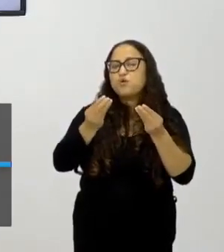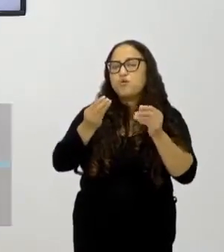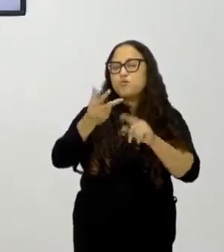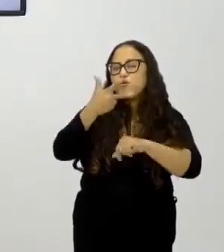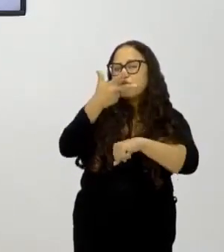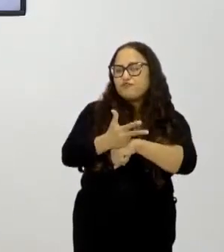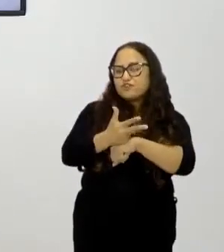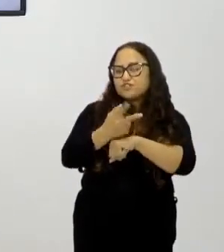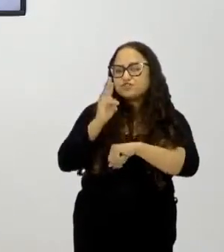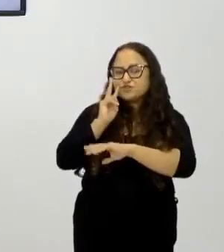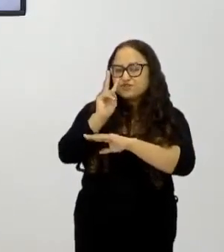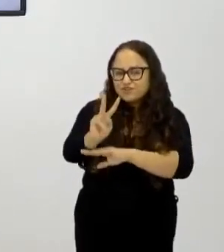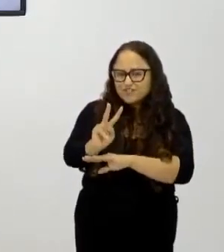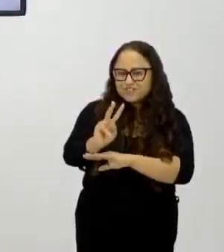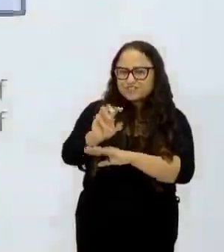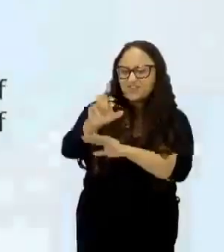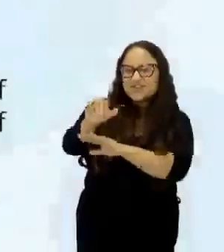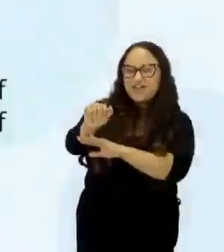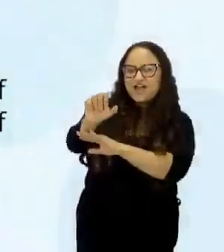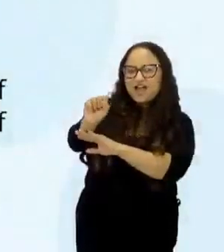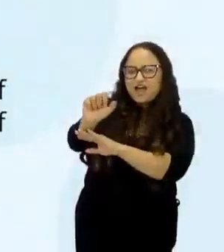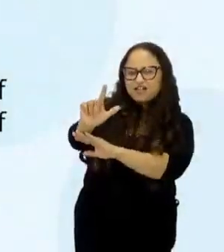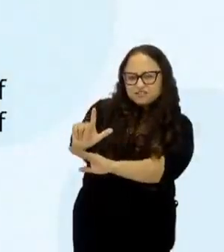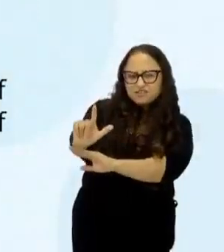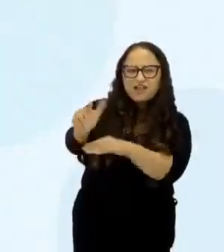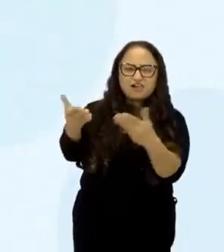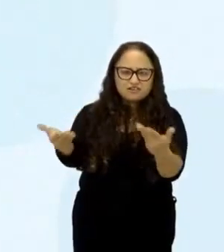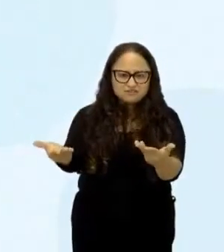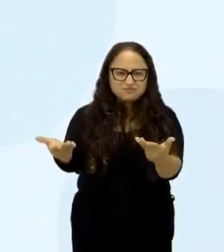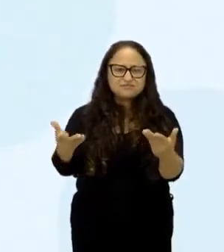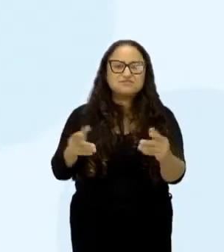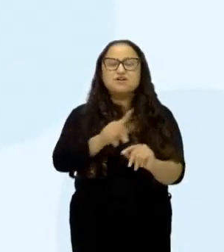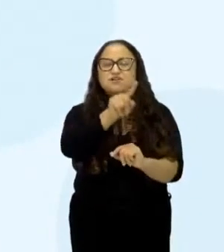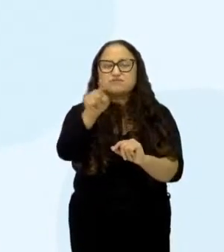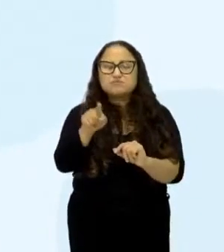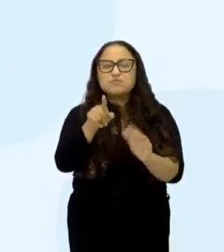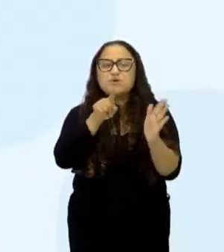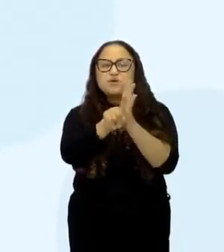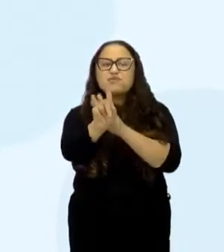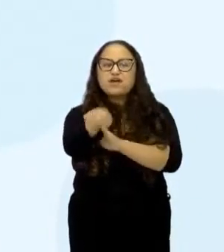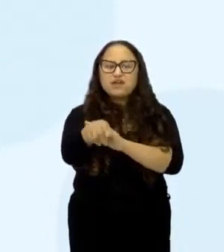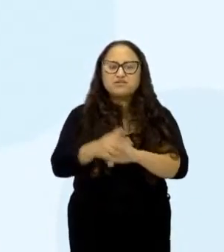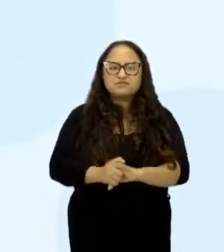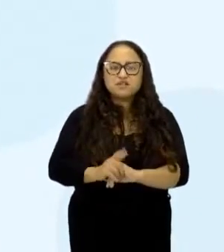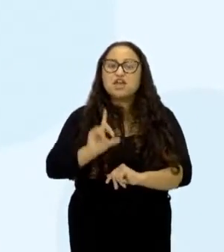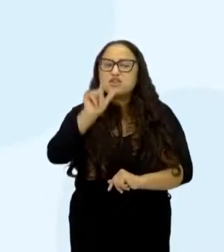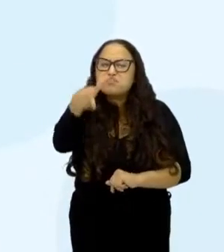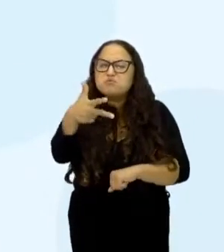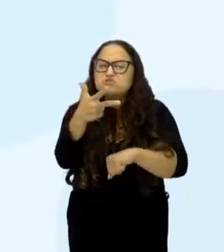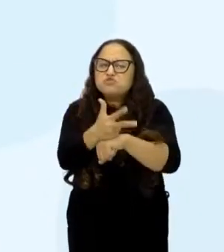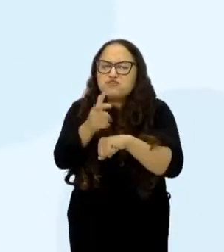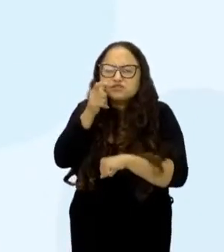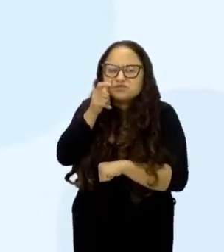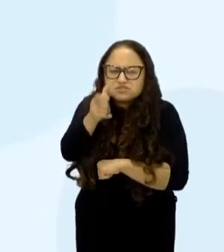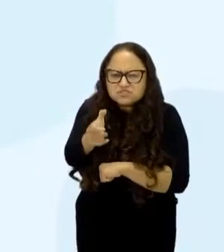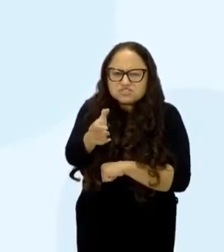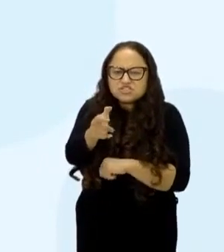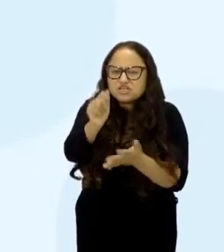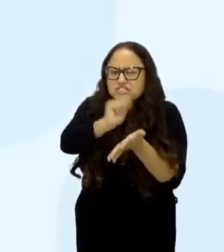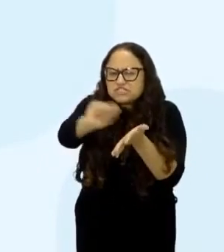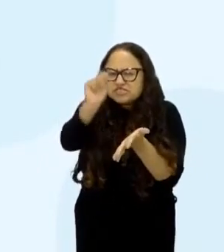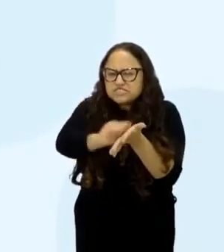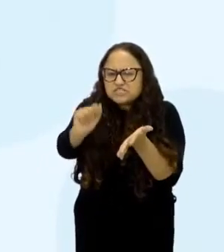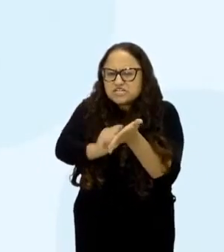que a gente assistiu com legendas em inglês. Então, a perguntinha que aparece para vocês é essa. After watching the video, write in the chat at